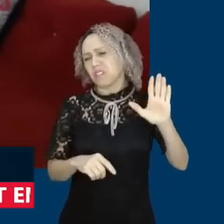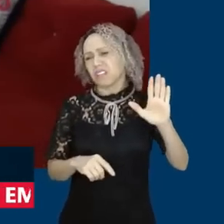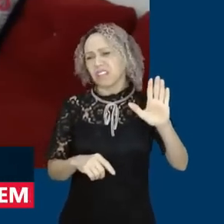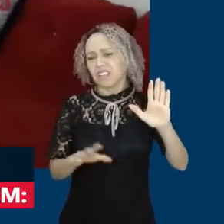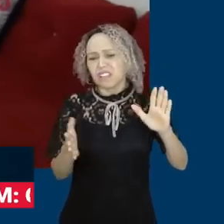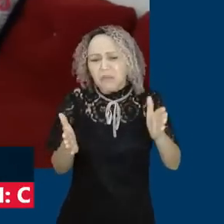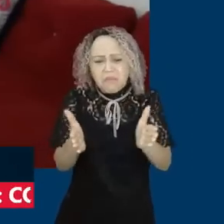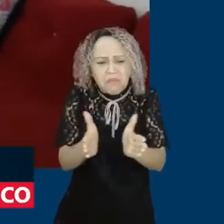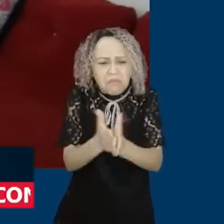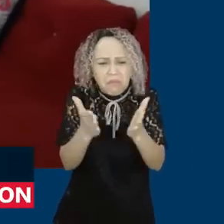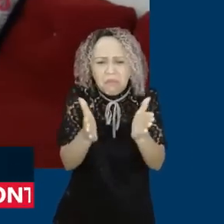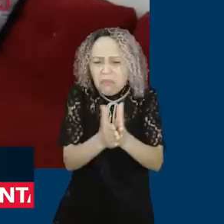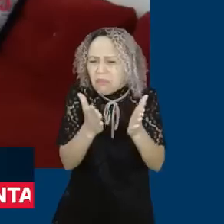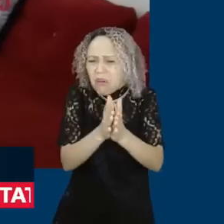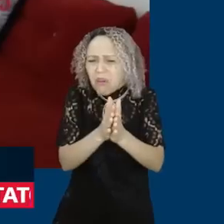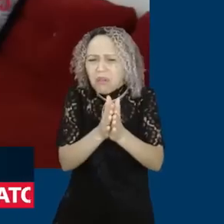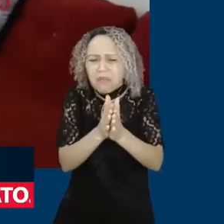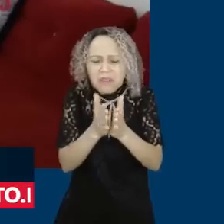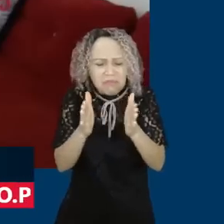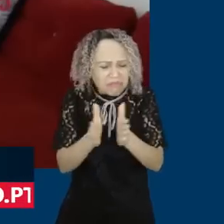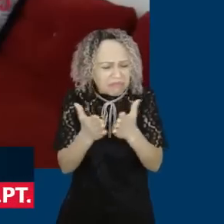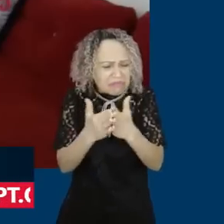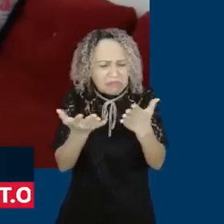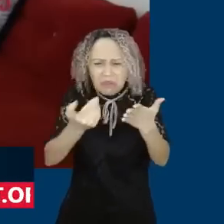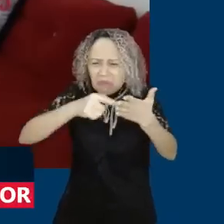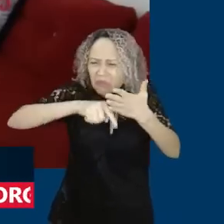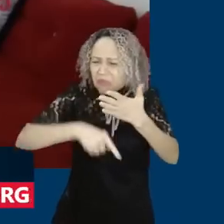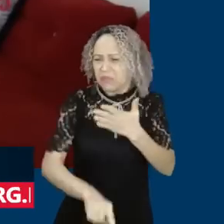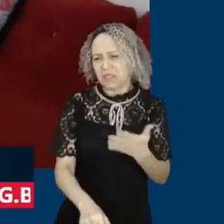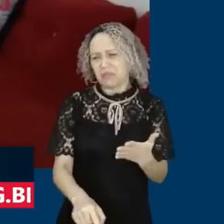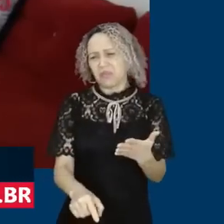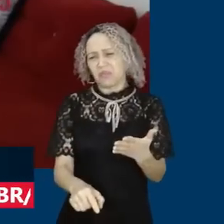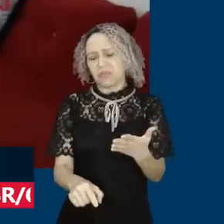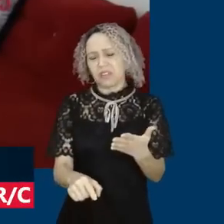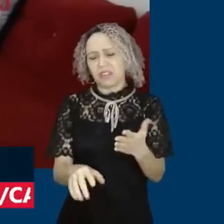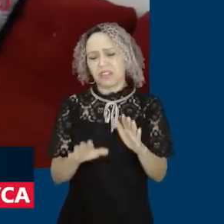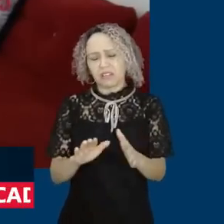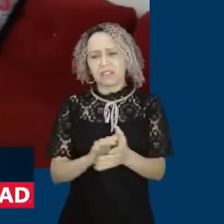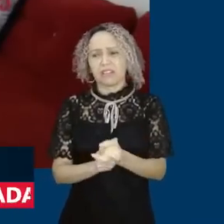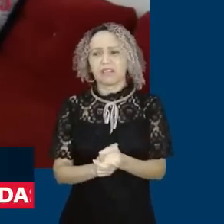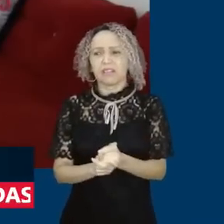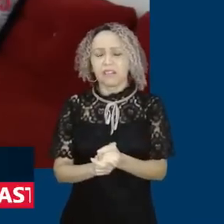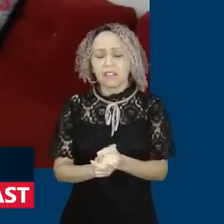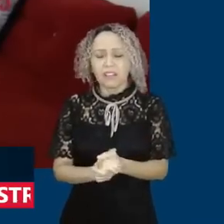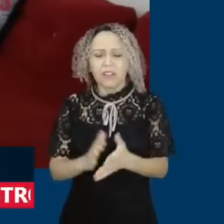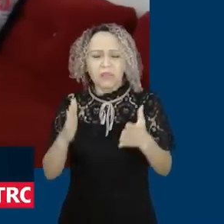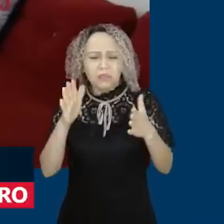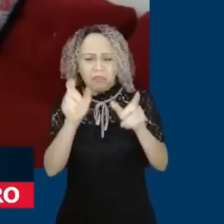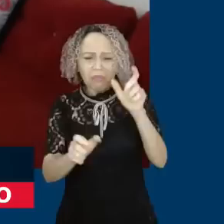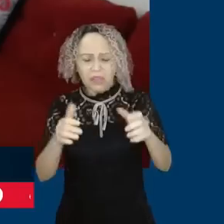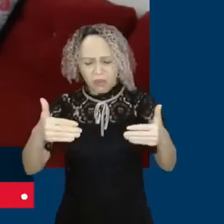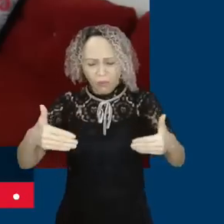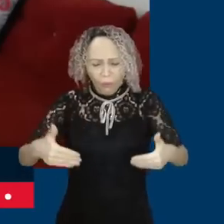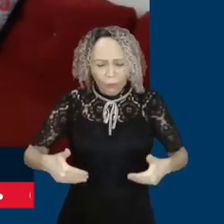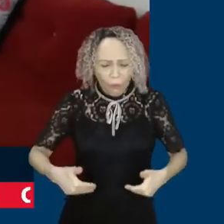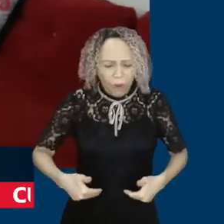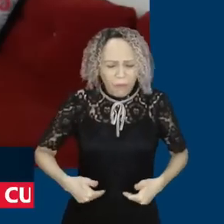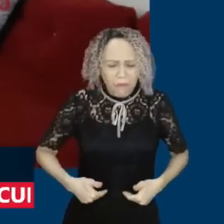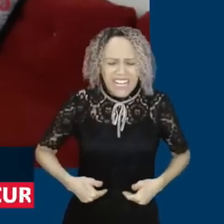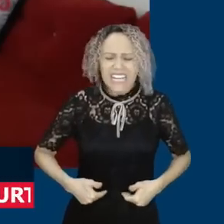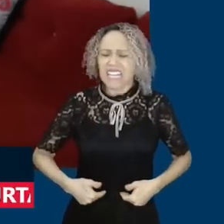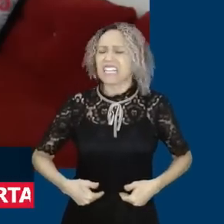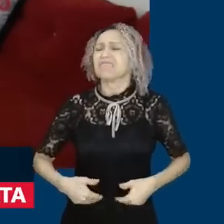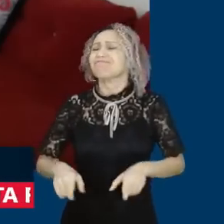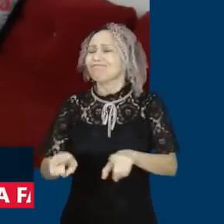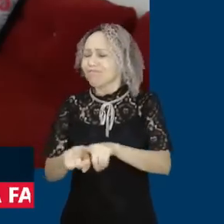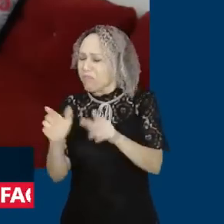da linha da extrema pobreza, e esses números bateram recorde com o Bolsonaro, tanto de famintos quanto das pessoas pobres. Então, a